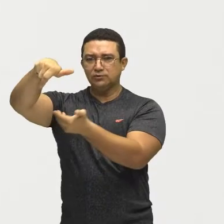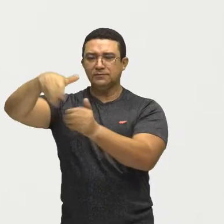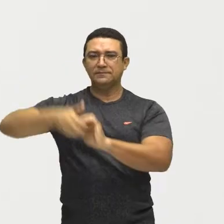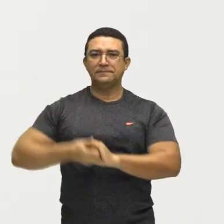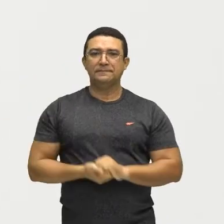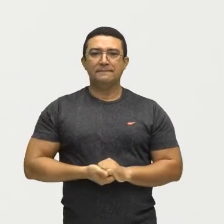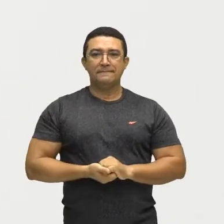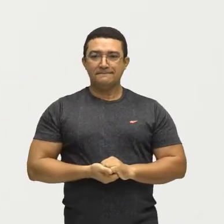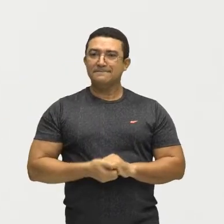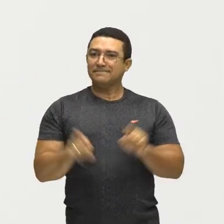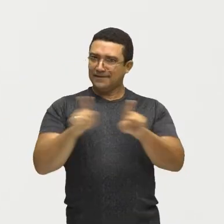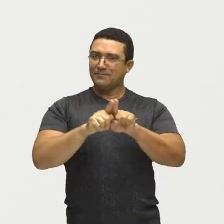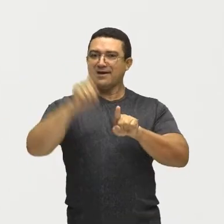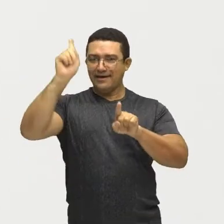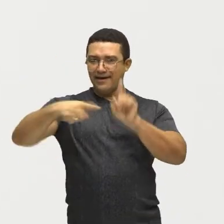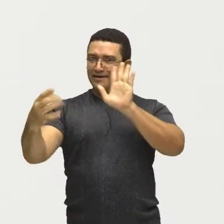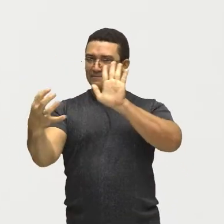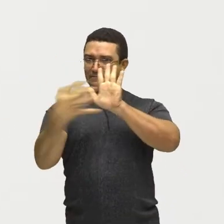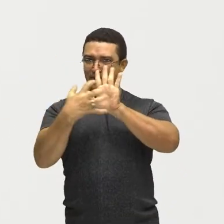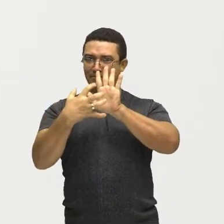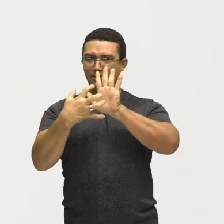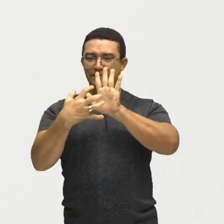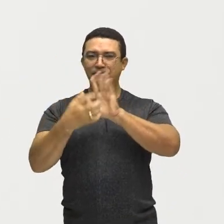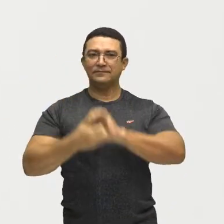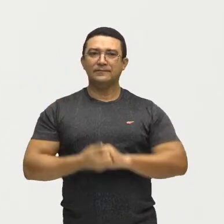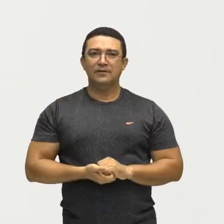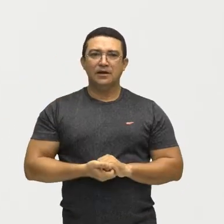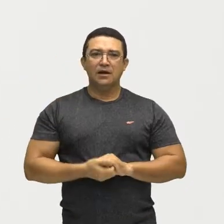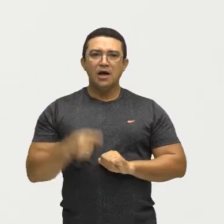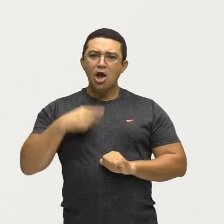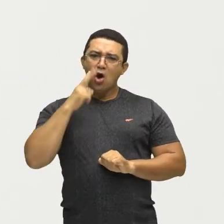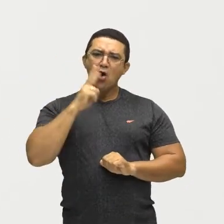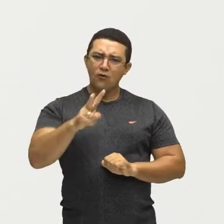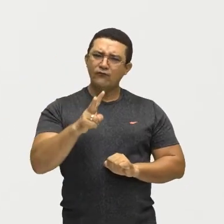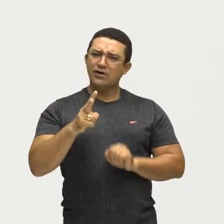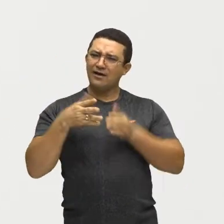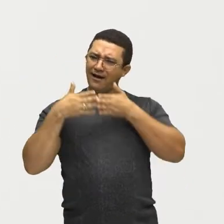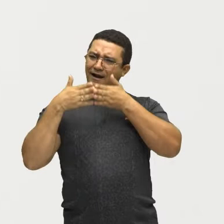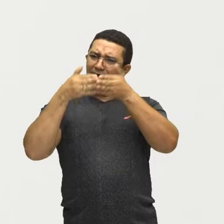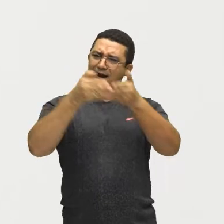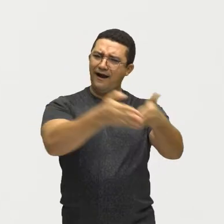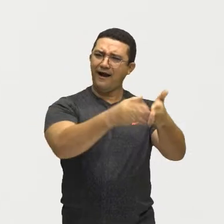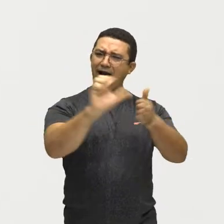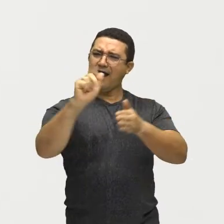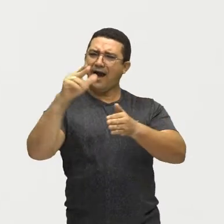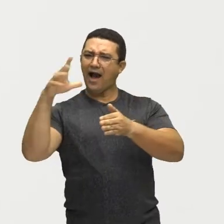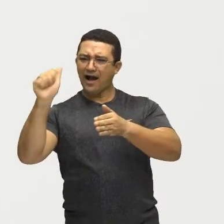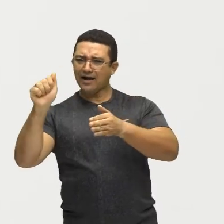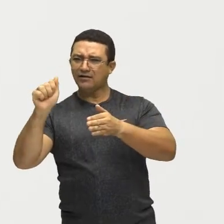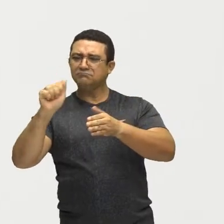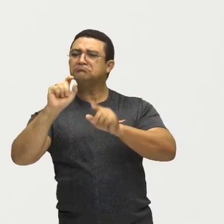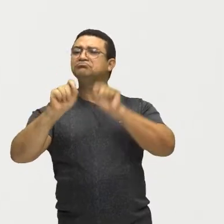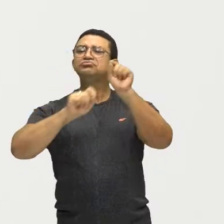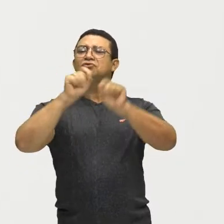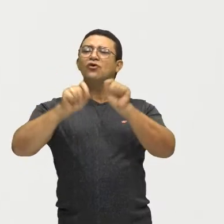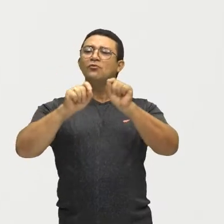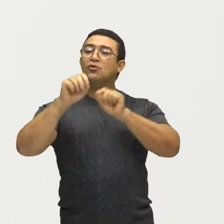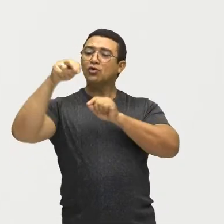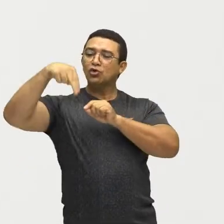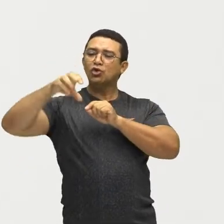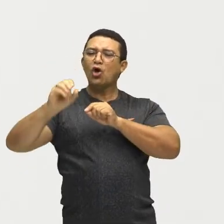no exagero, é uma hipérbole. Eu vi a arca de Noé cruzar os mares. Se eu falar isso hoje, é claro